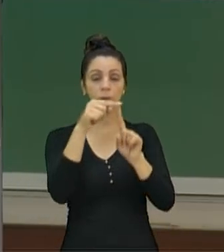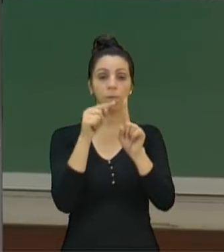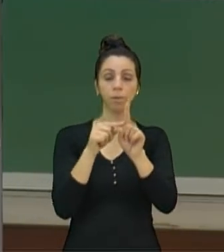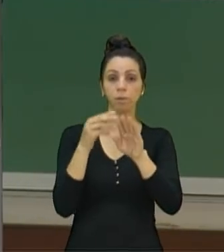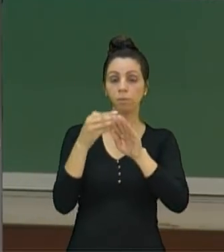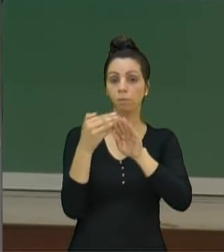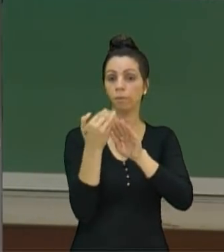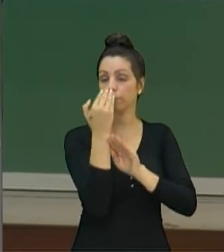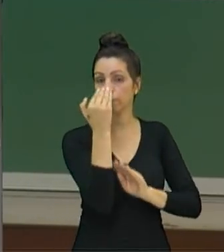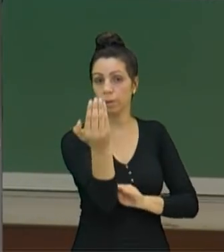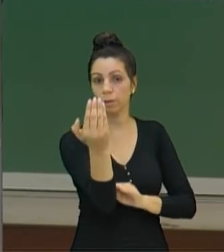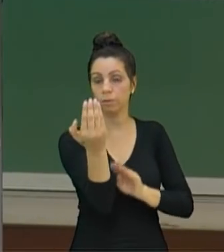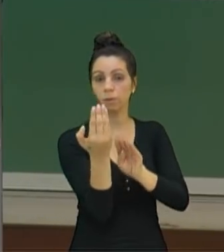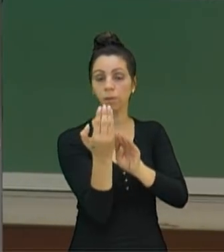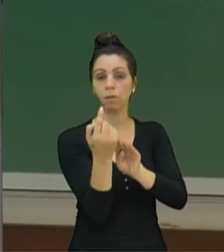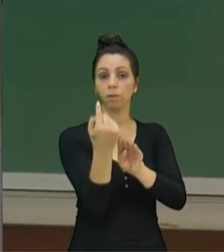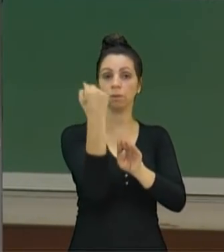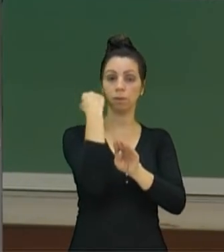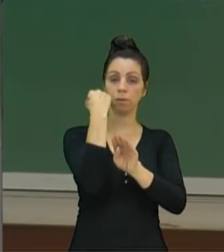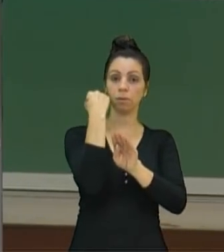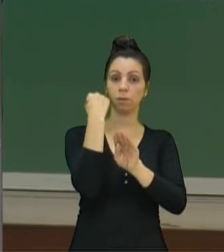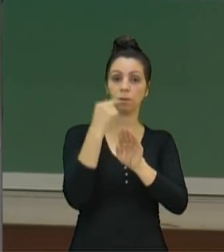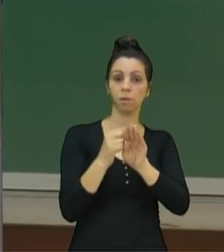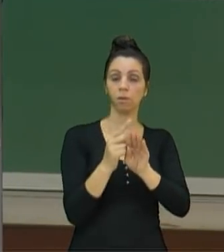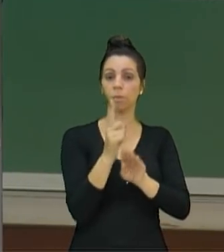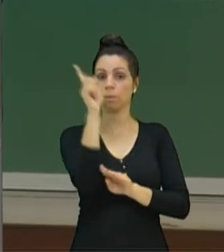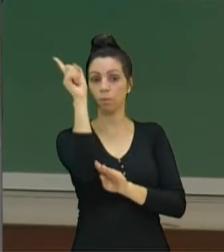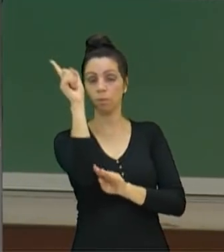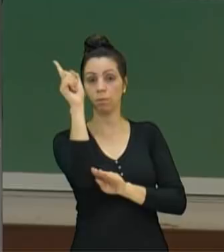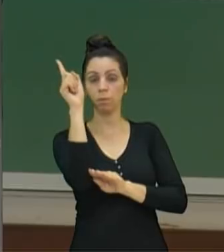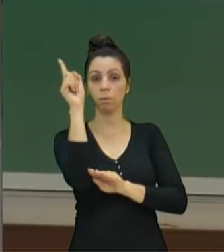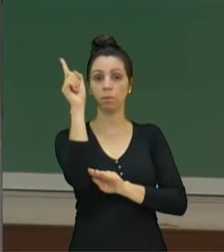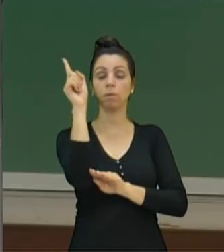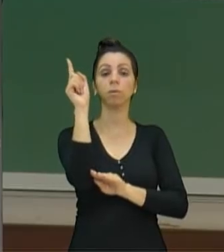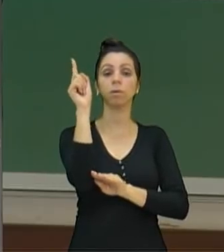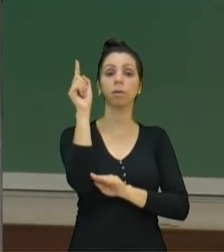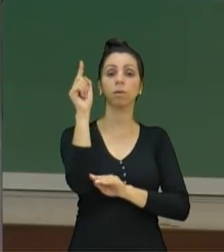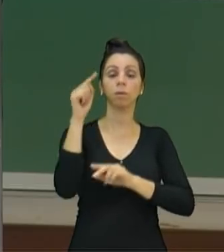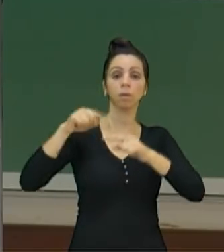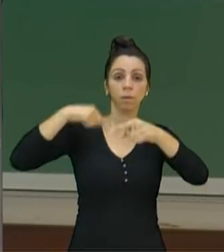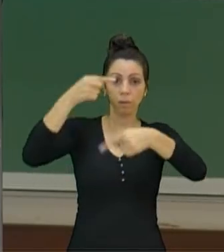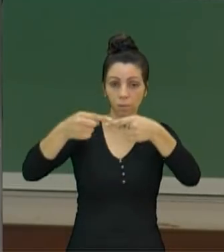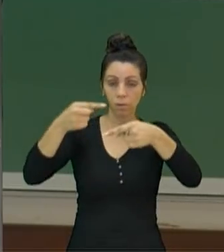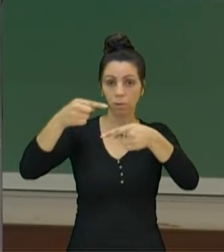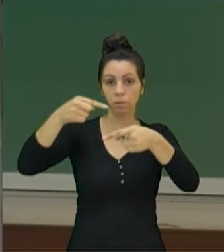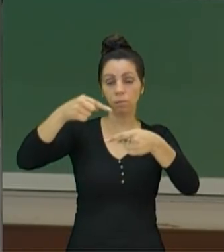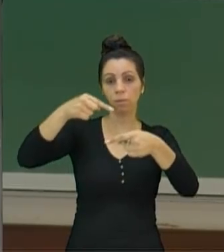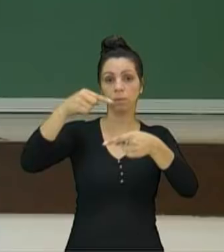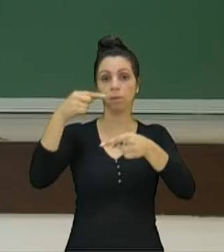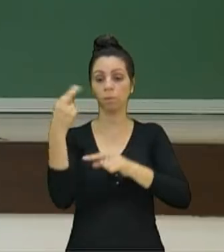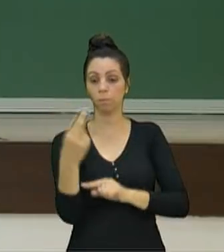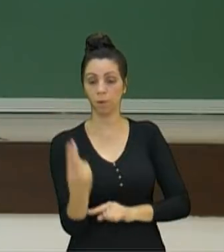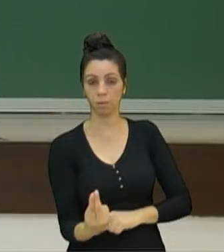frente, para trás, chute à lua, revirado, parafuso e equilíbrio.